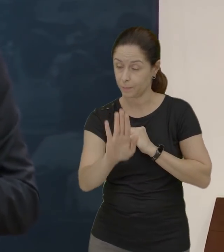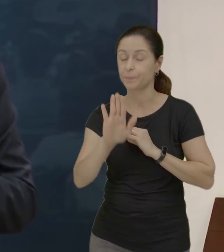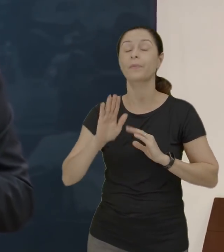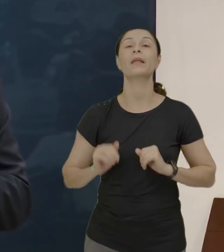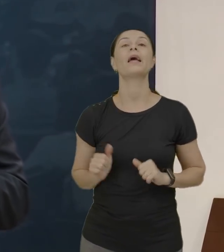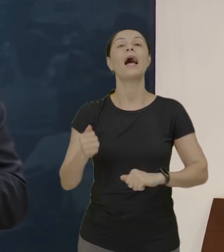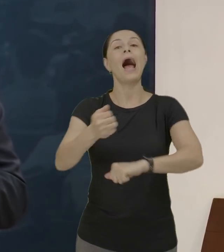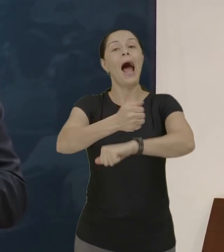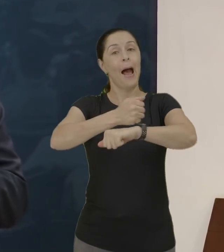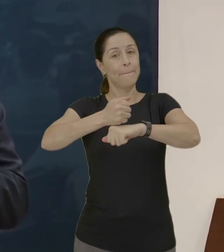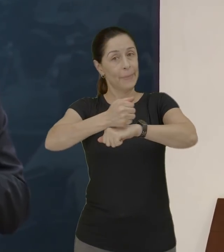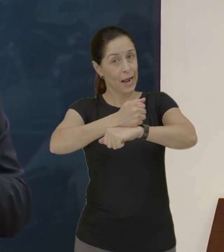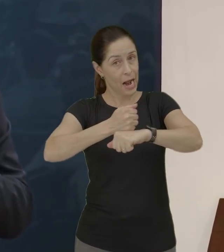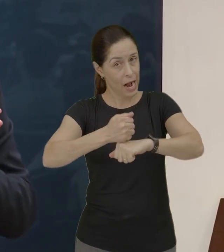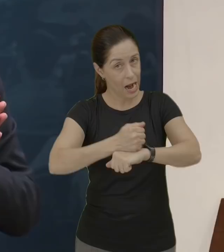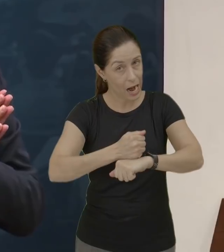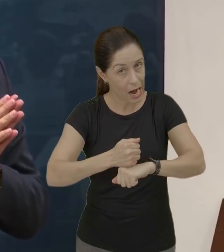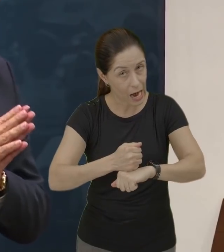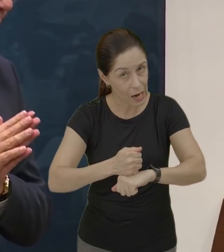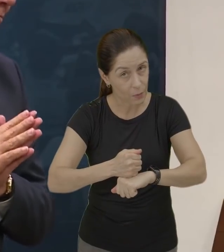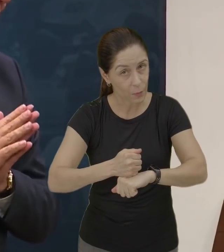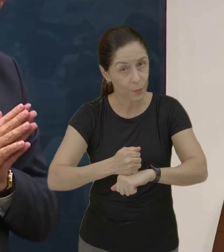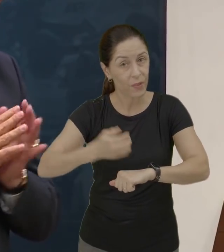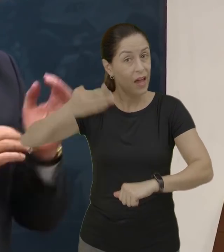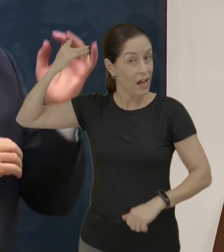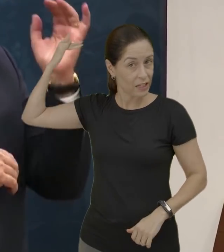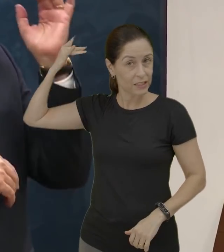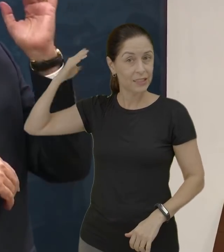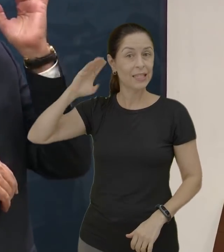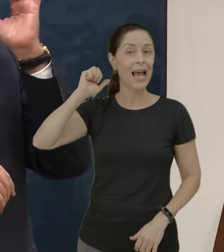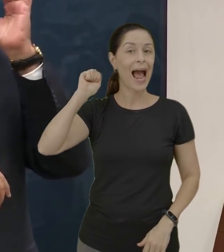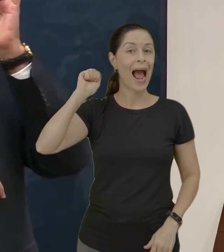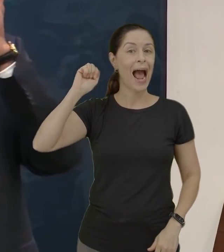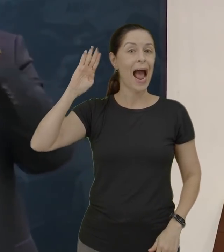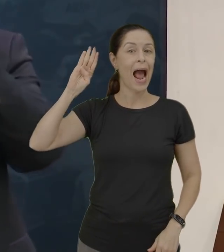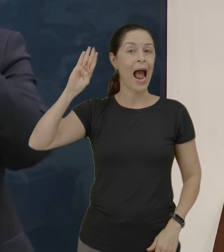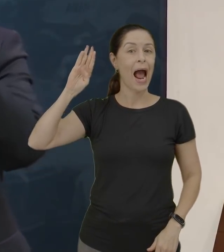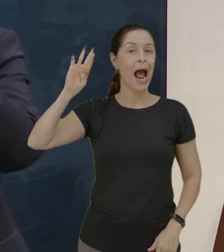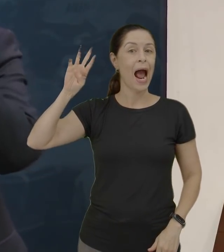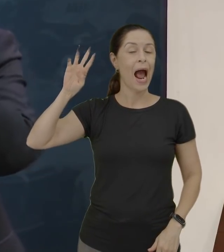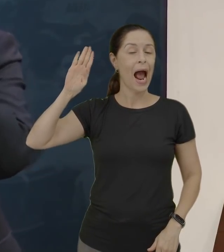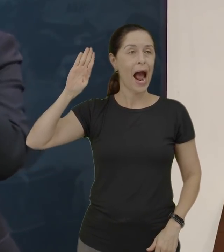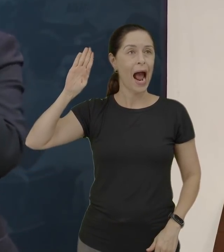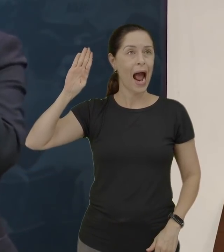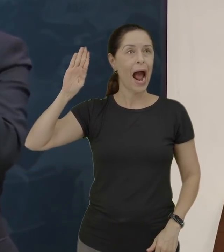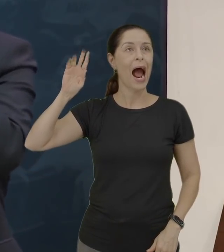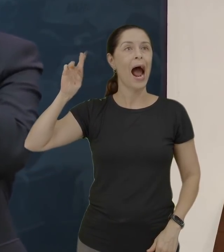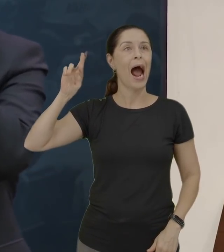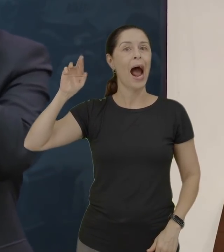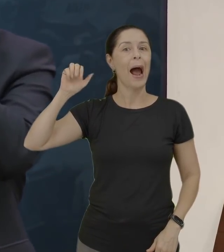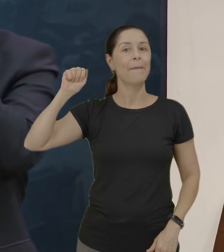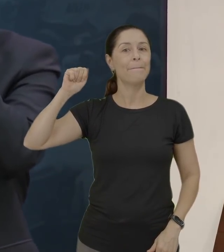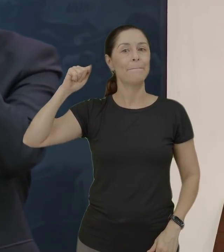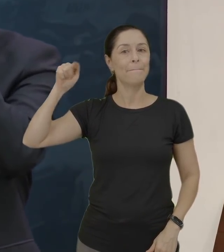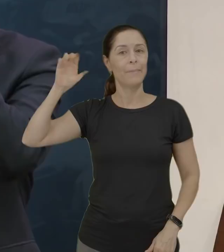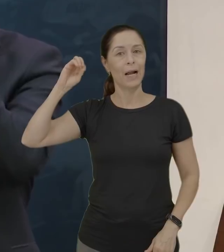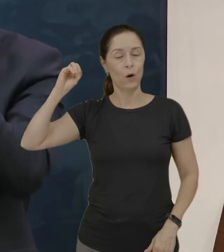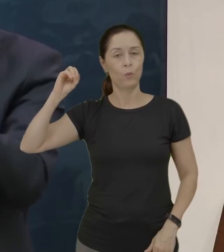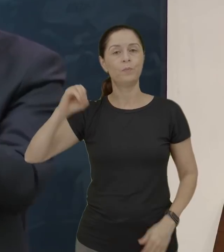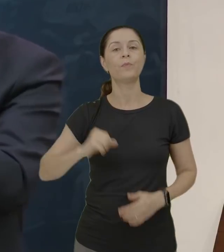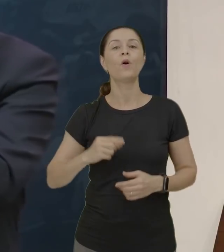Abraão era chamado de Abrão, morava em Ur dos Caldeus,